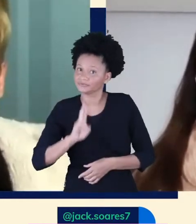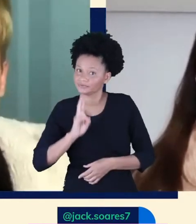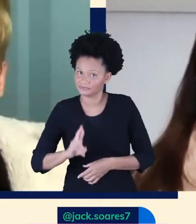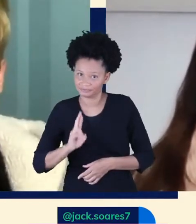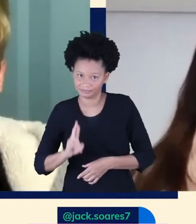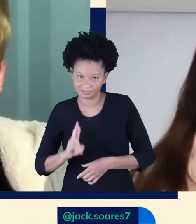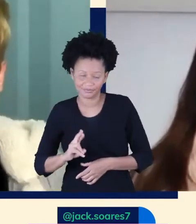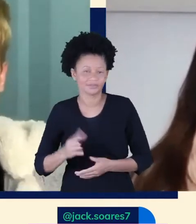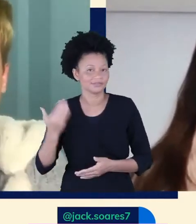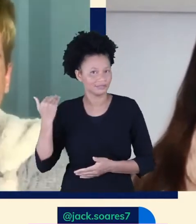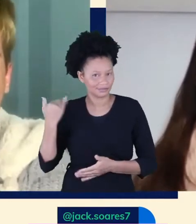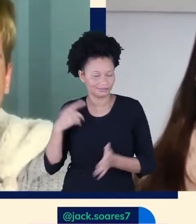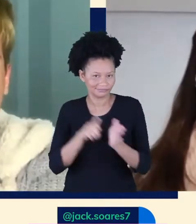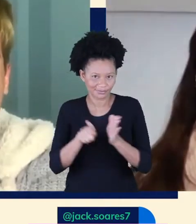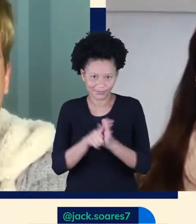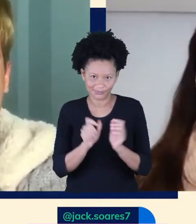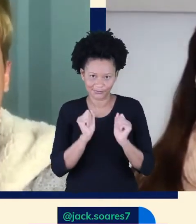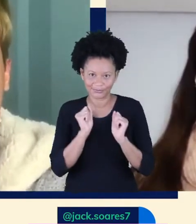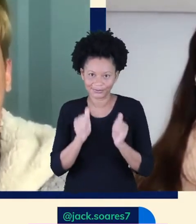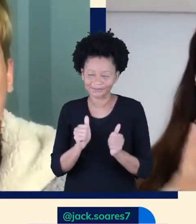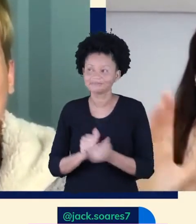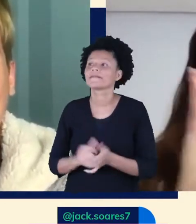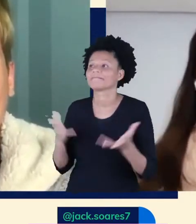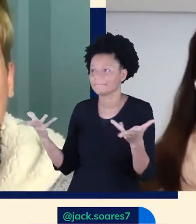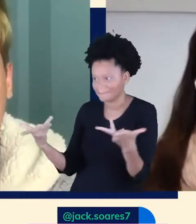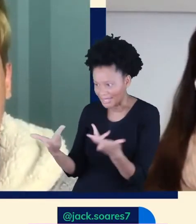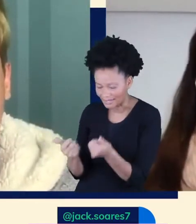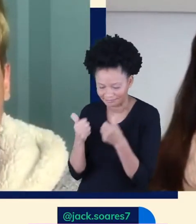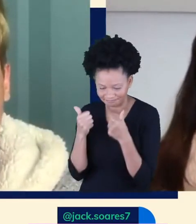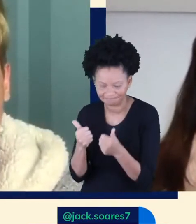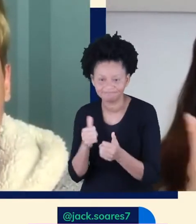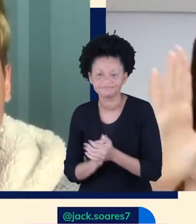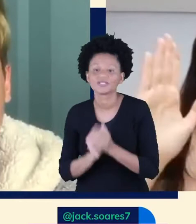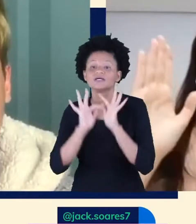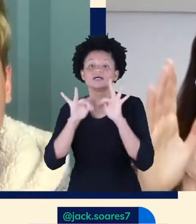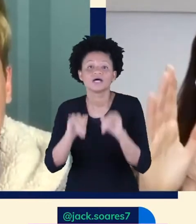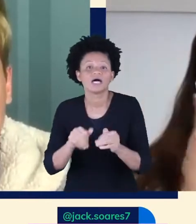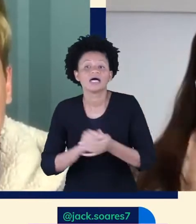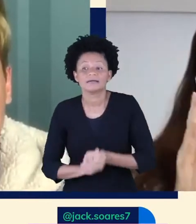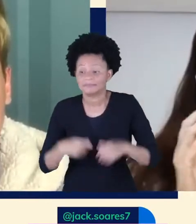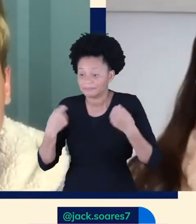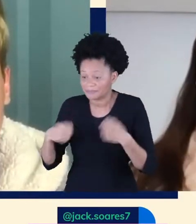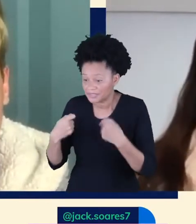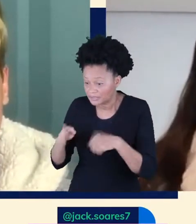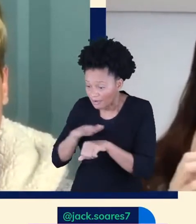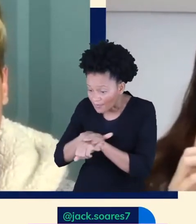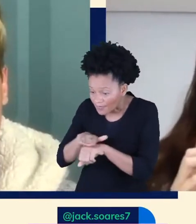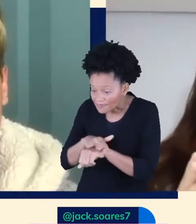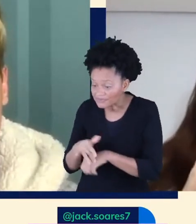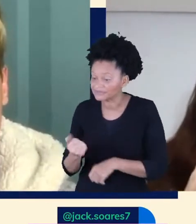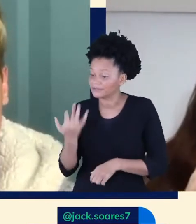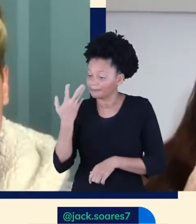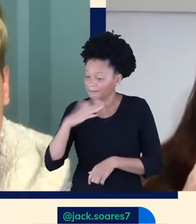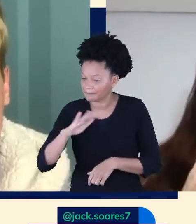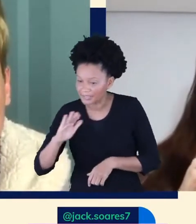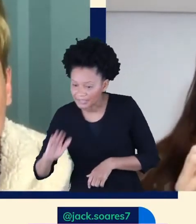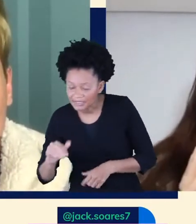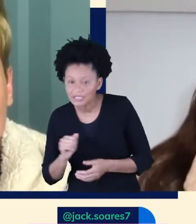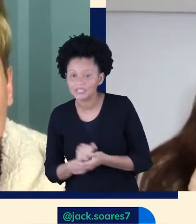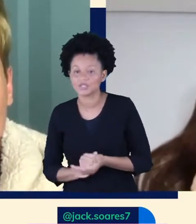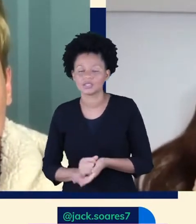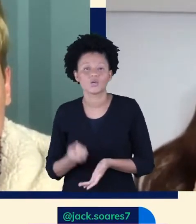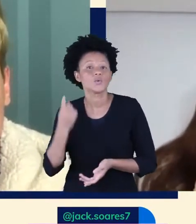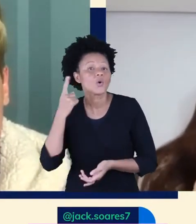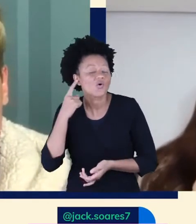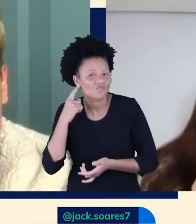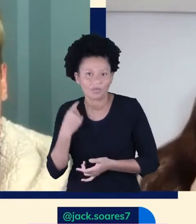vieram. Maravilha. Então, finalizando aqui, ó. Sempre falar para a criança, do mesmo jeito que não se coloca